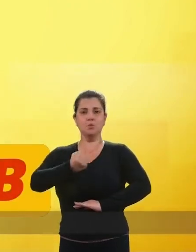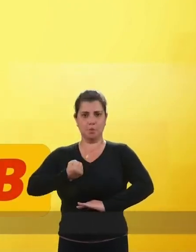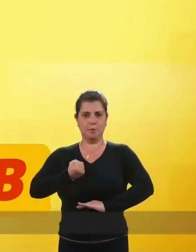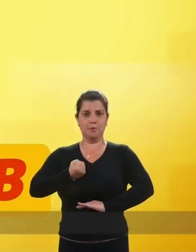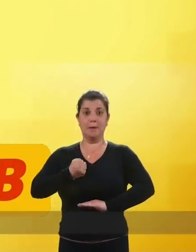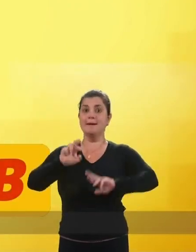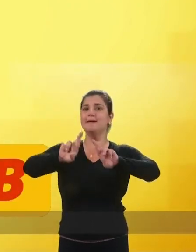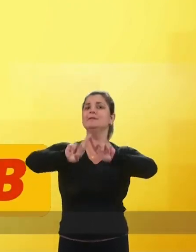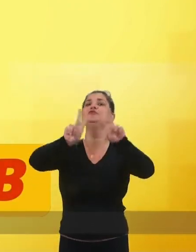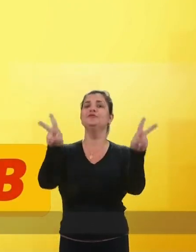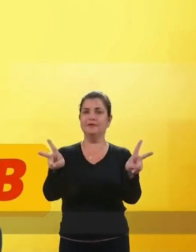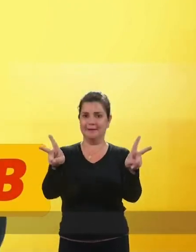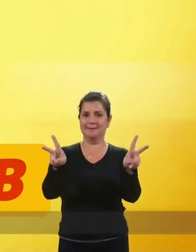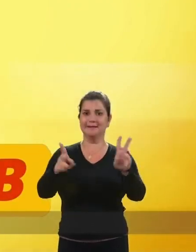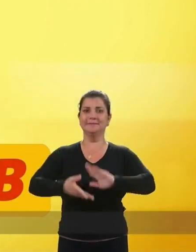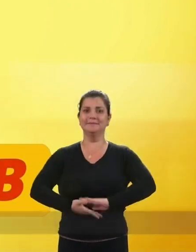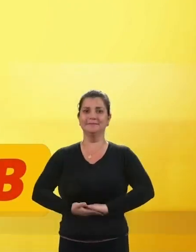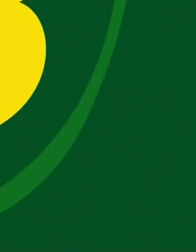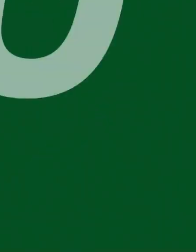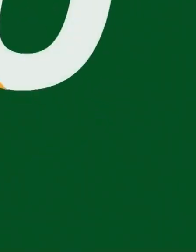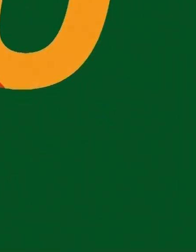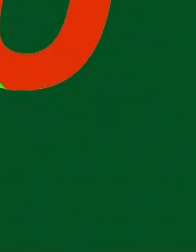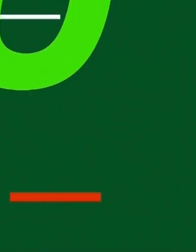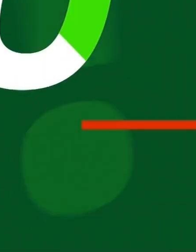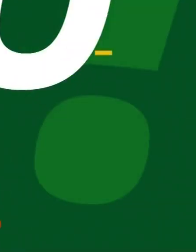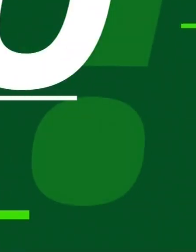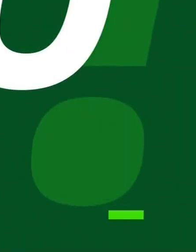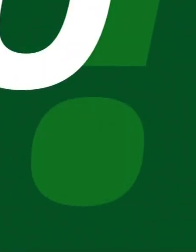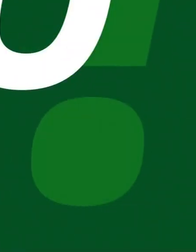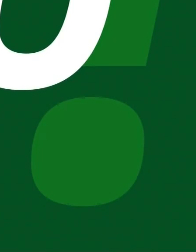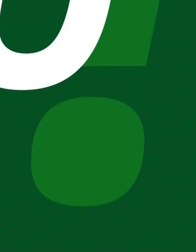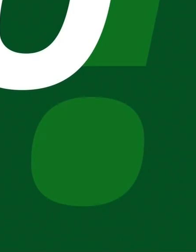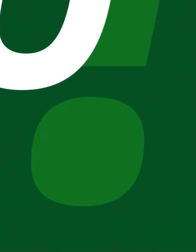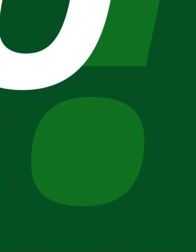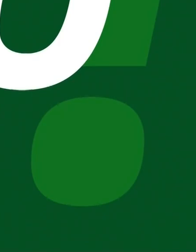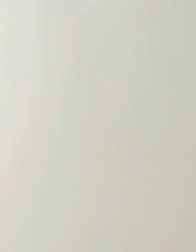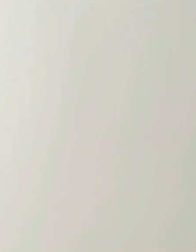4004. Não é um número, é a diferença. PSB.